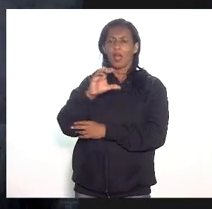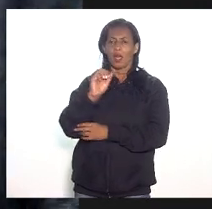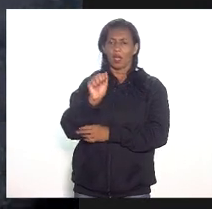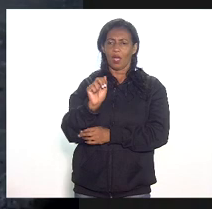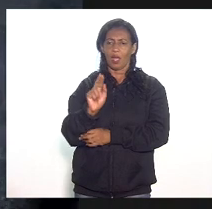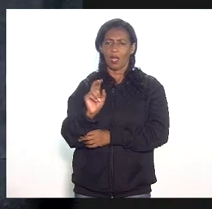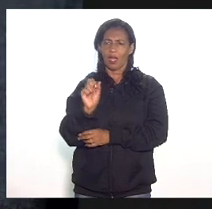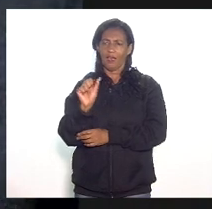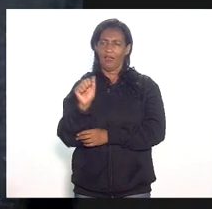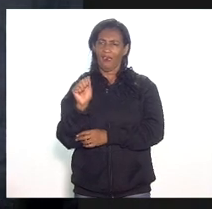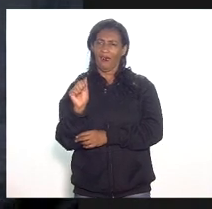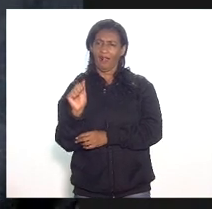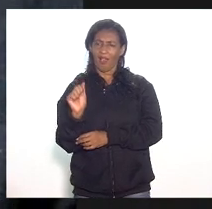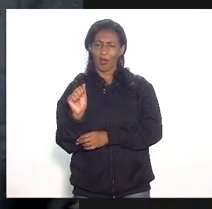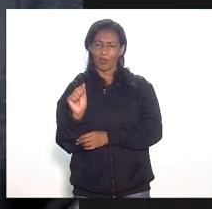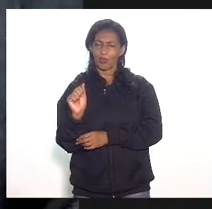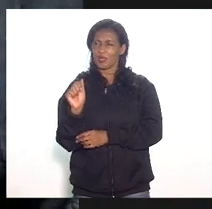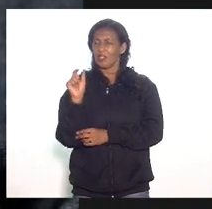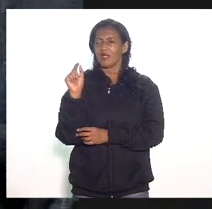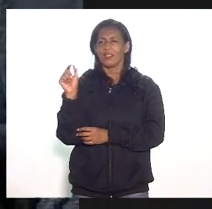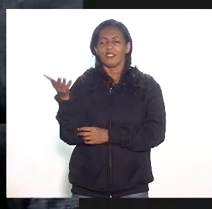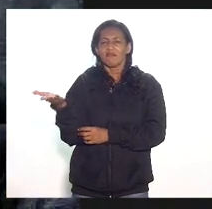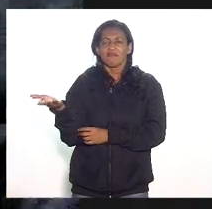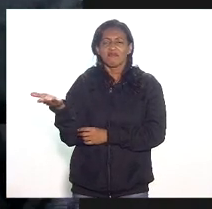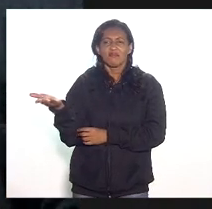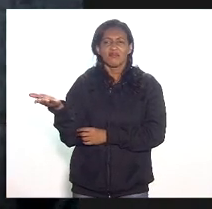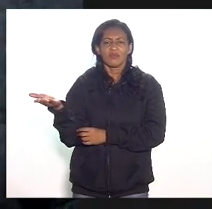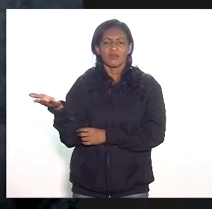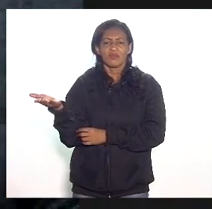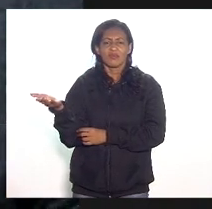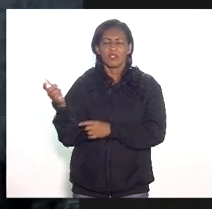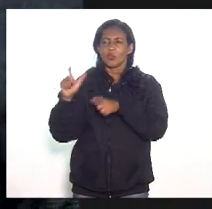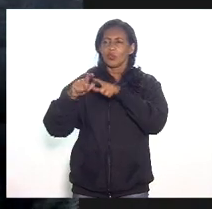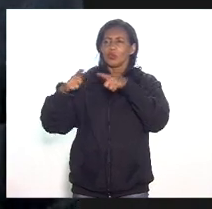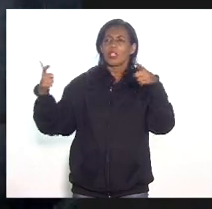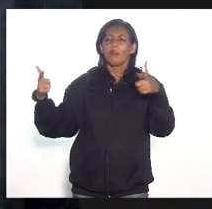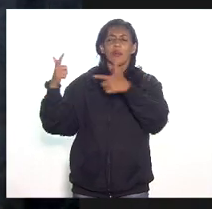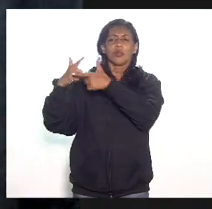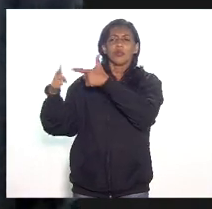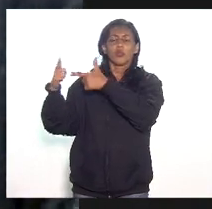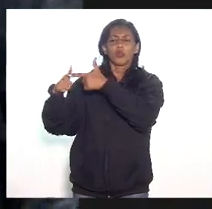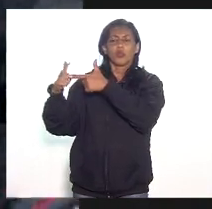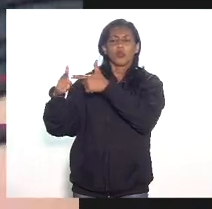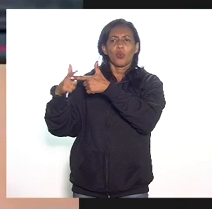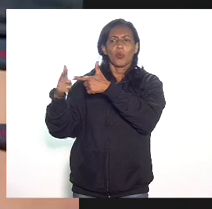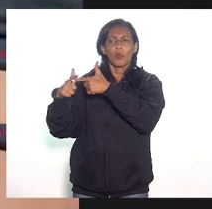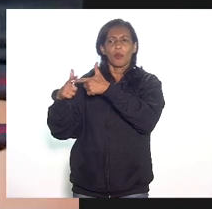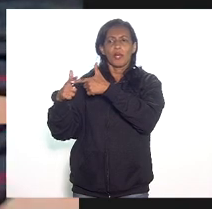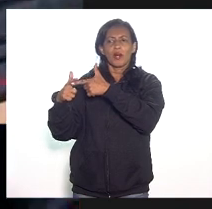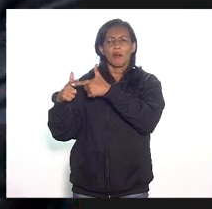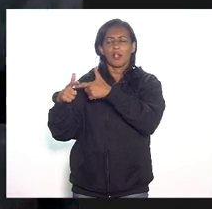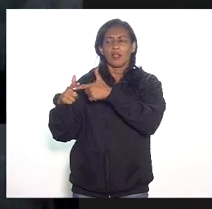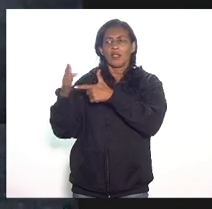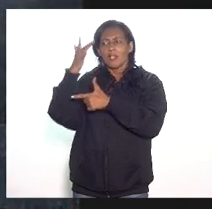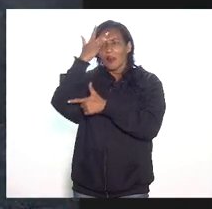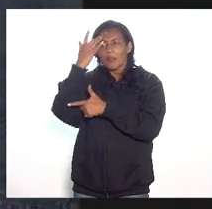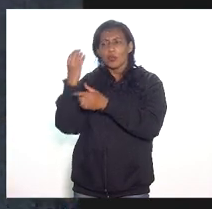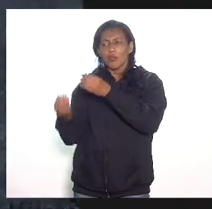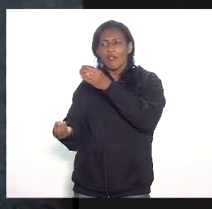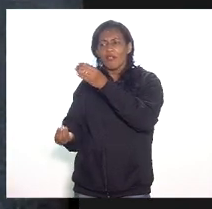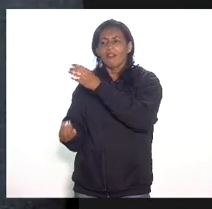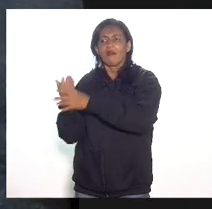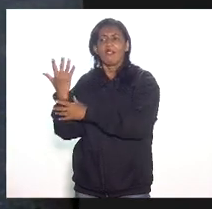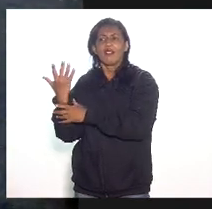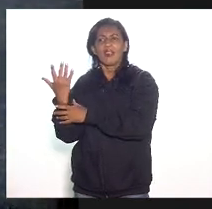ato totalmente discricionário do juízo? O tamanho da insegurança jurídica que a gente vai criar para o cidadão fluminense